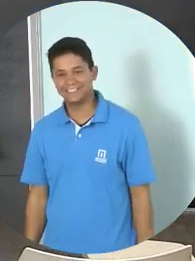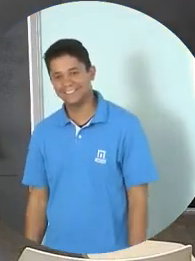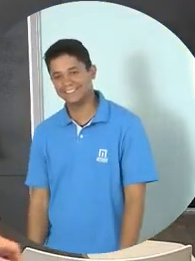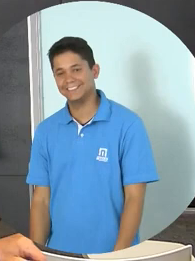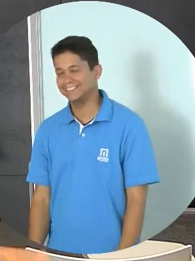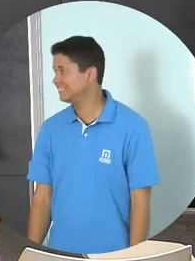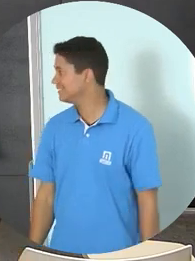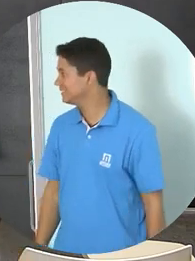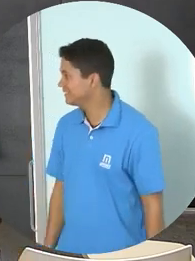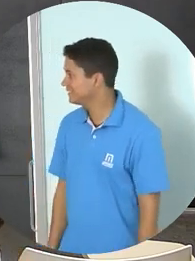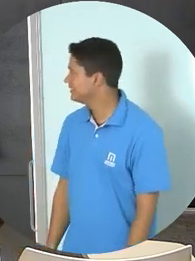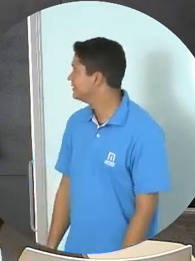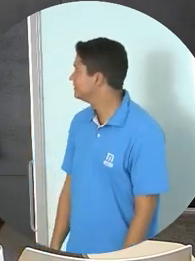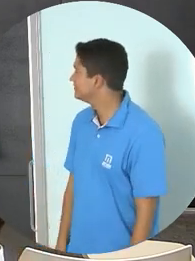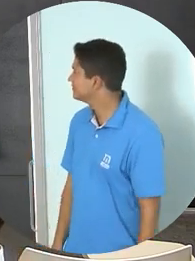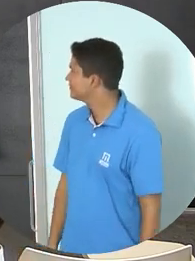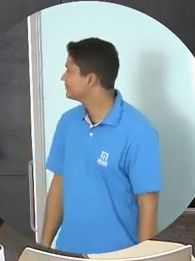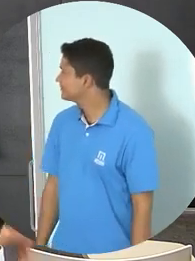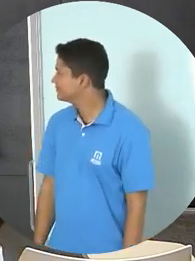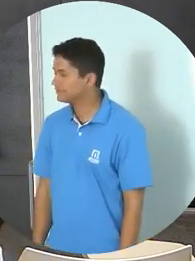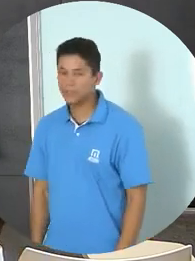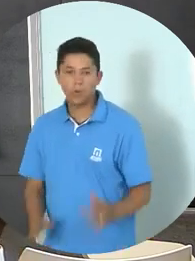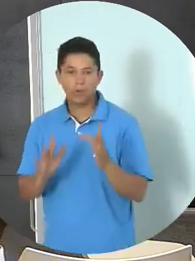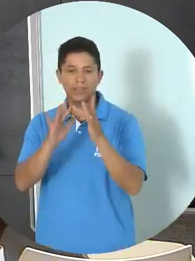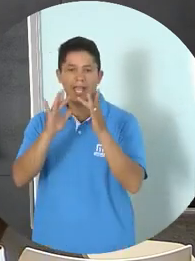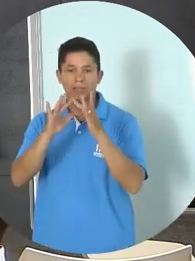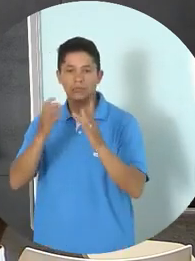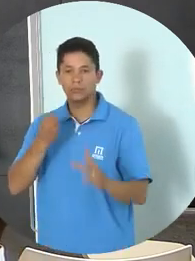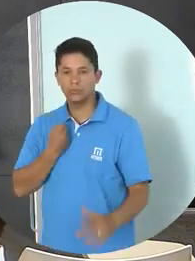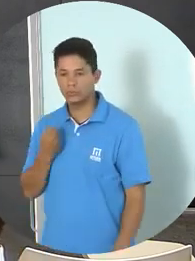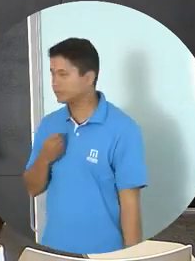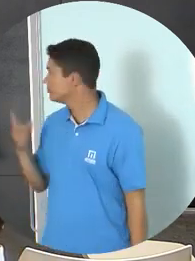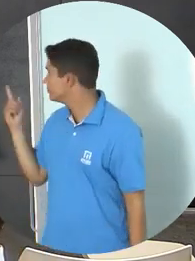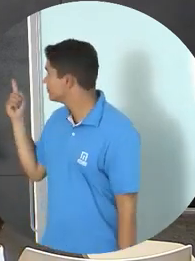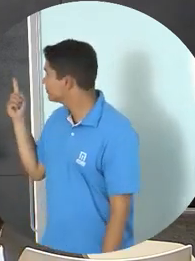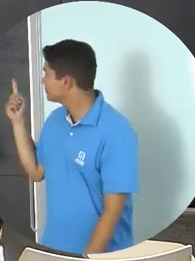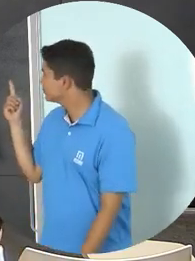O contato segue aqui também, pessoal. A gente sempre está...